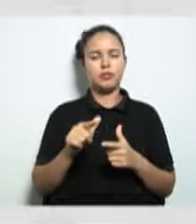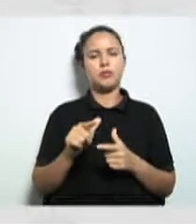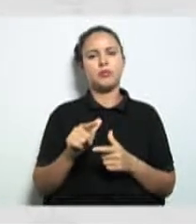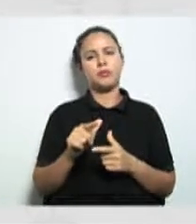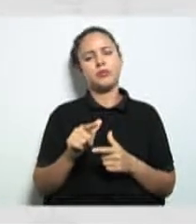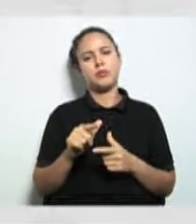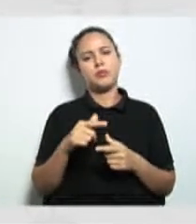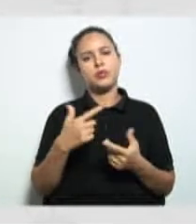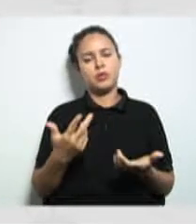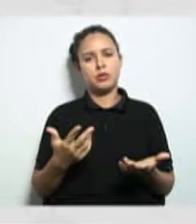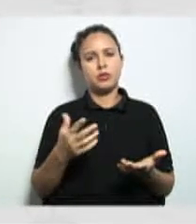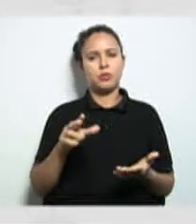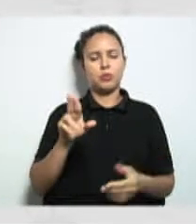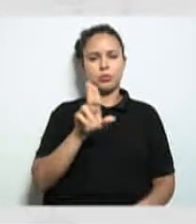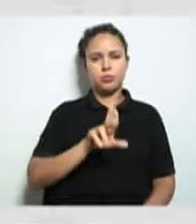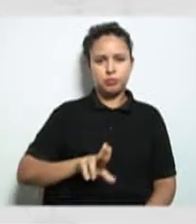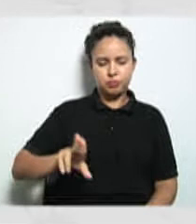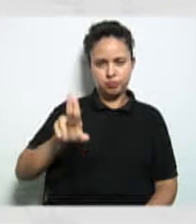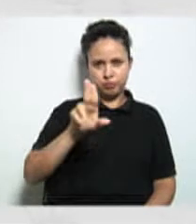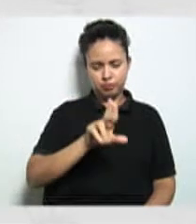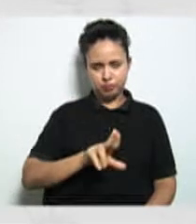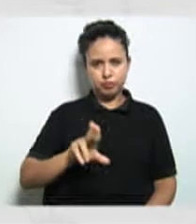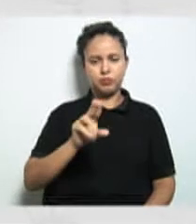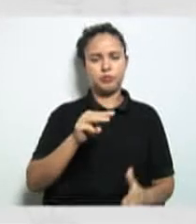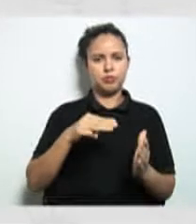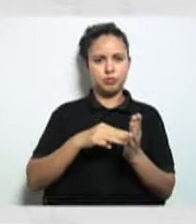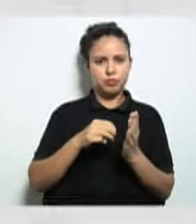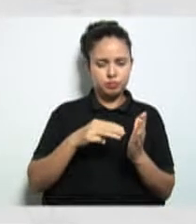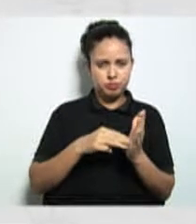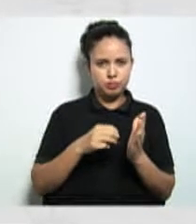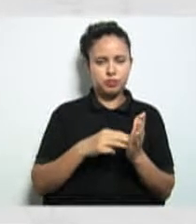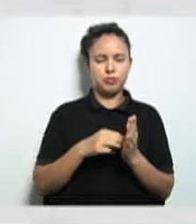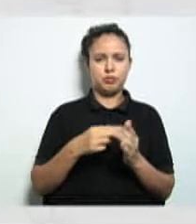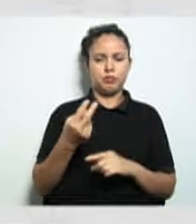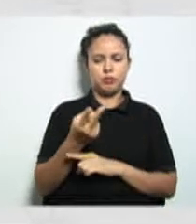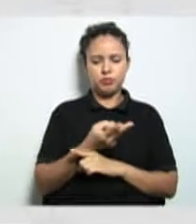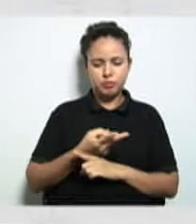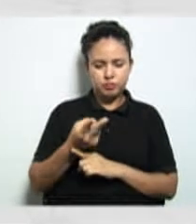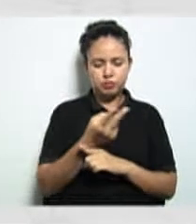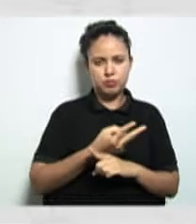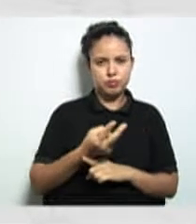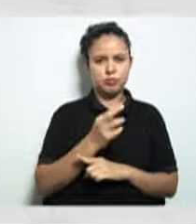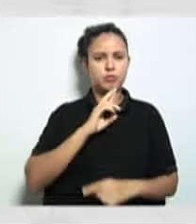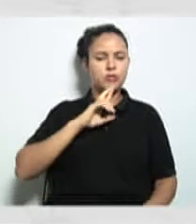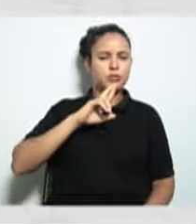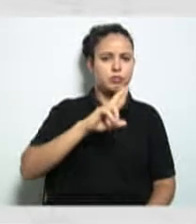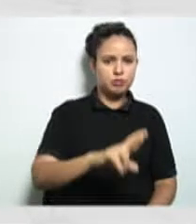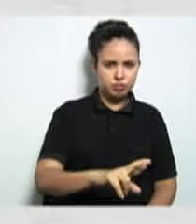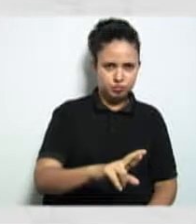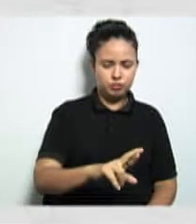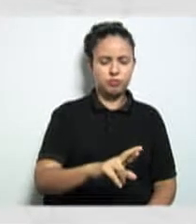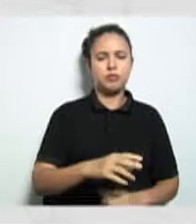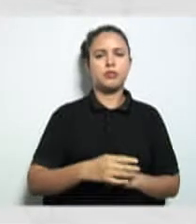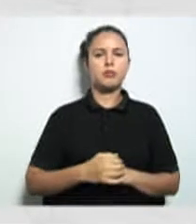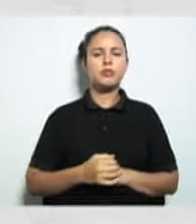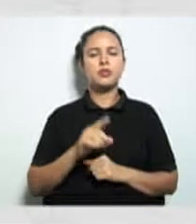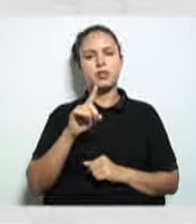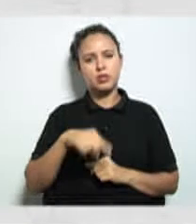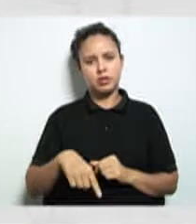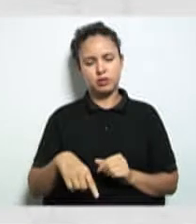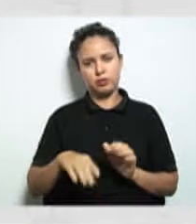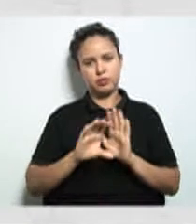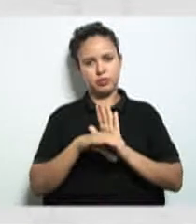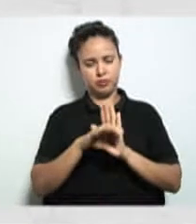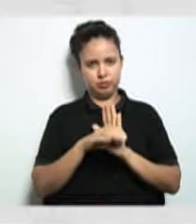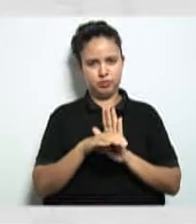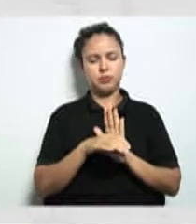com o uso de um método, busca uma resposta ou solução. Essa é uma definição aí